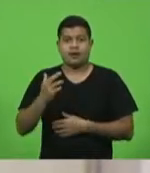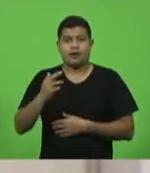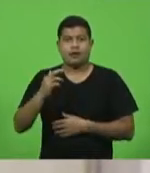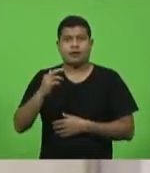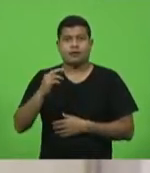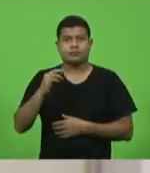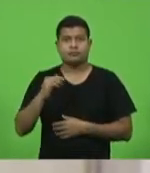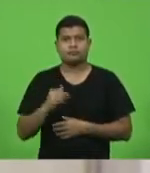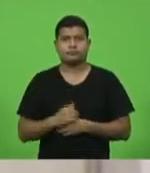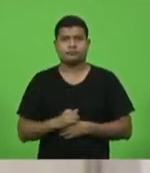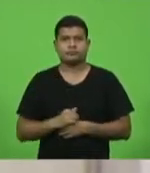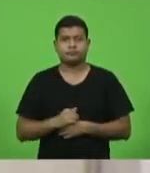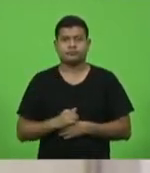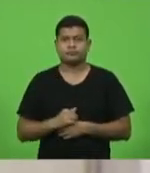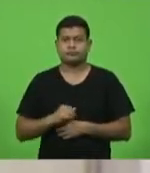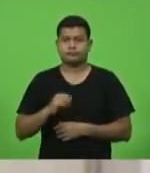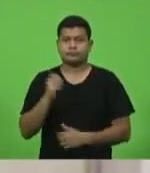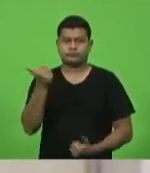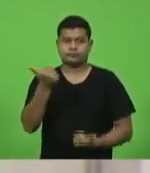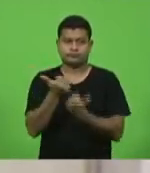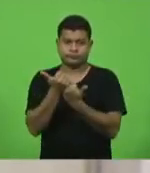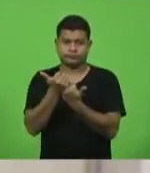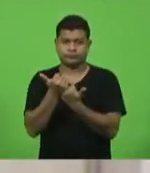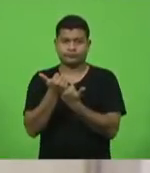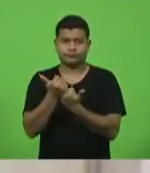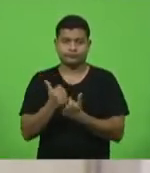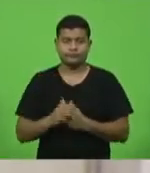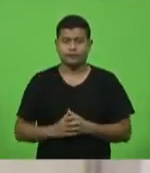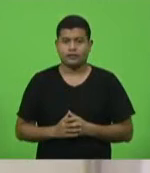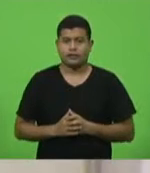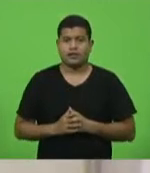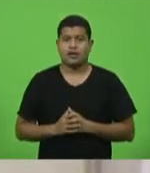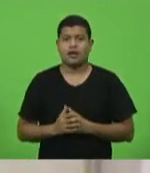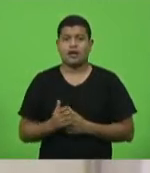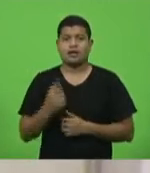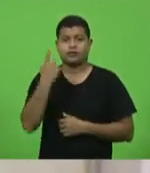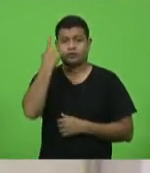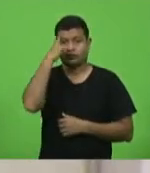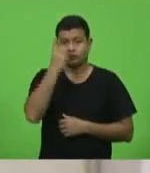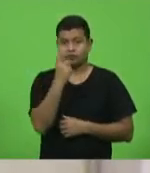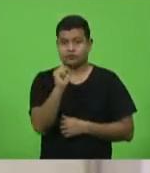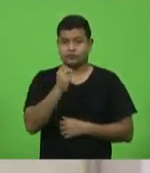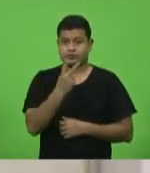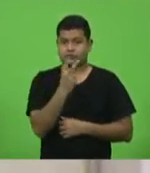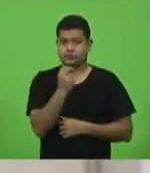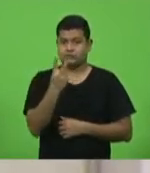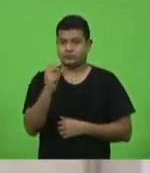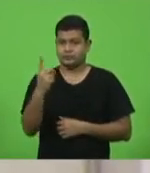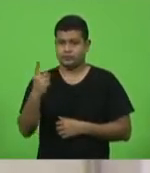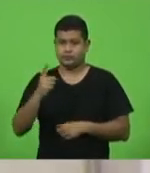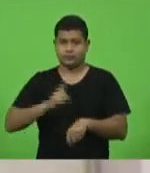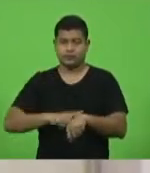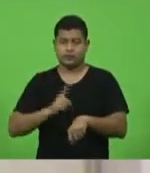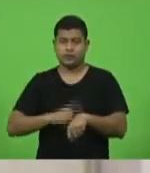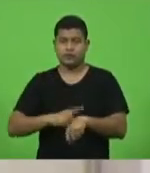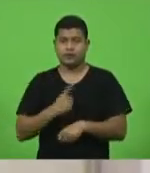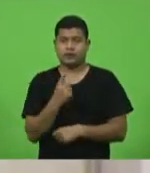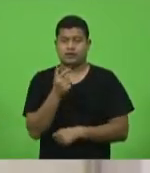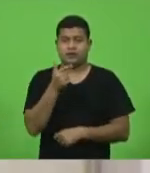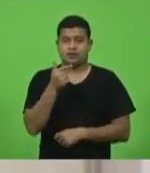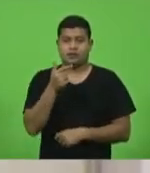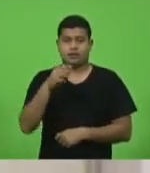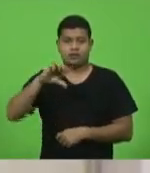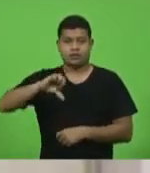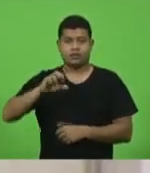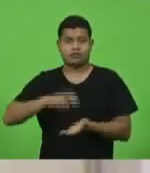a DOC. Às 9 horas do dia 18 do mês de fevereiro do ano de 2021, nesta cidade de Florianópolis, capital do